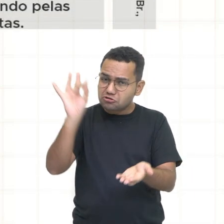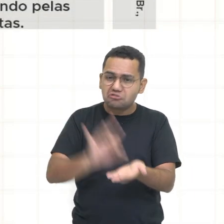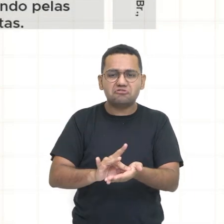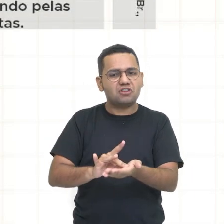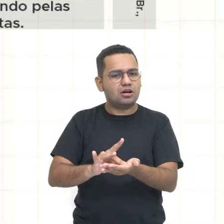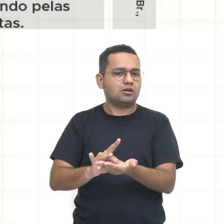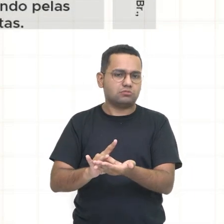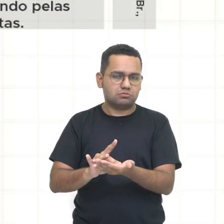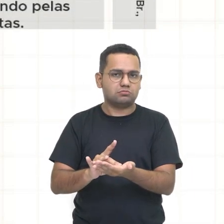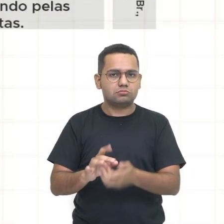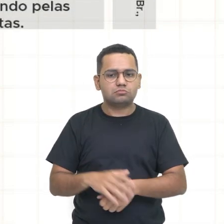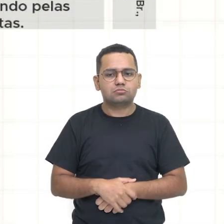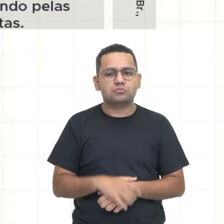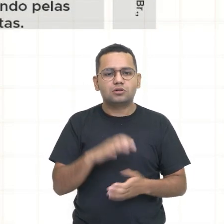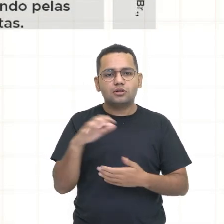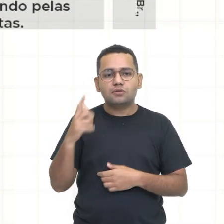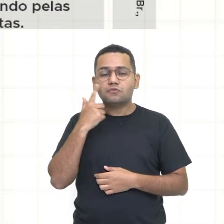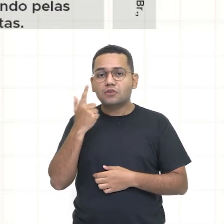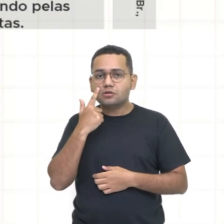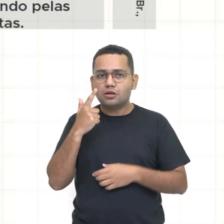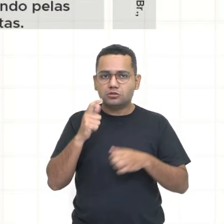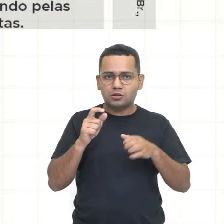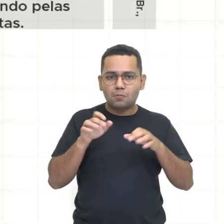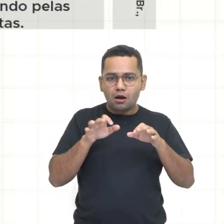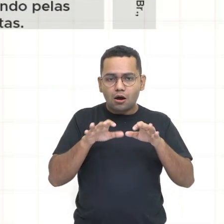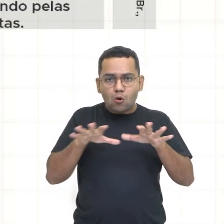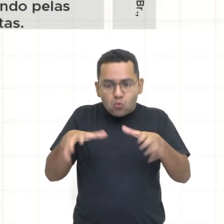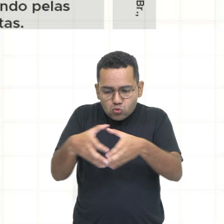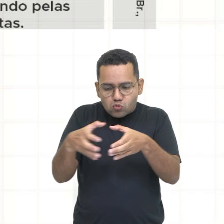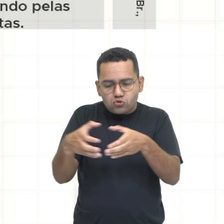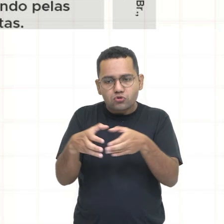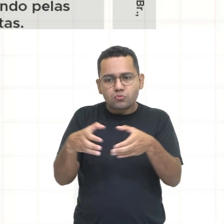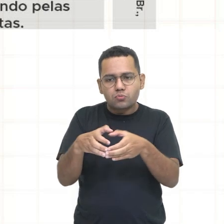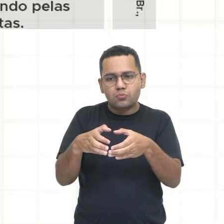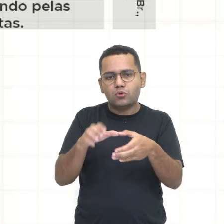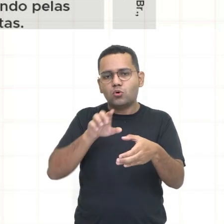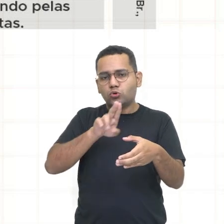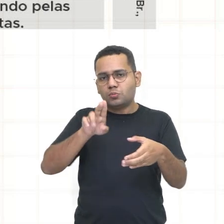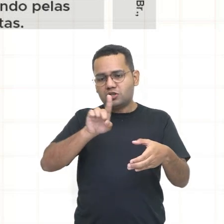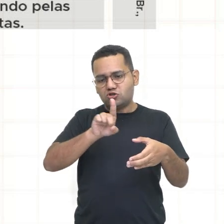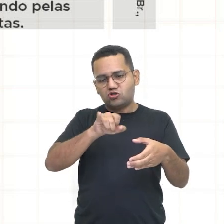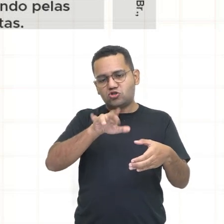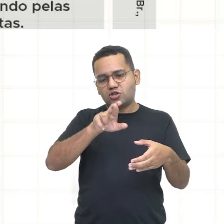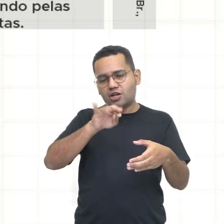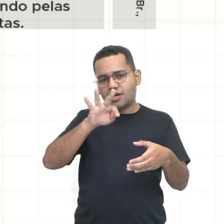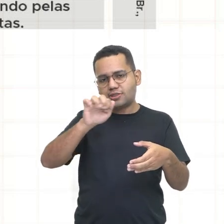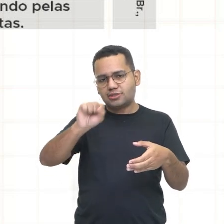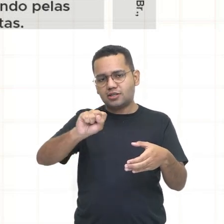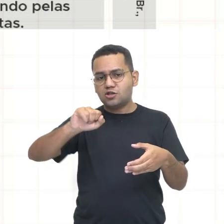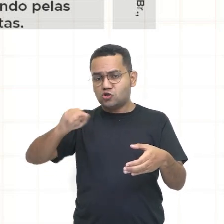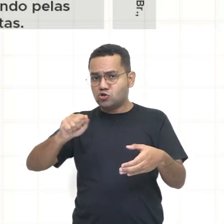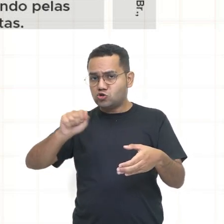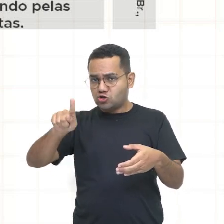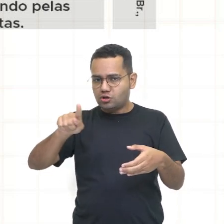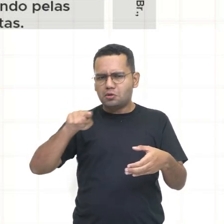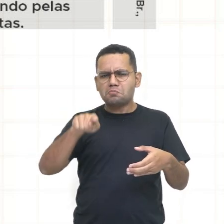vamos observar a questão da organização do movimento das diretas já, que acontece